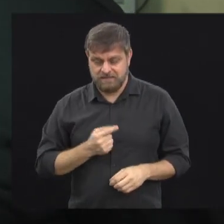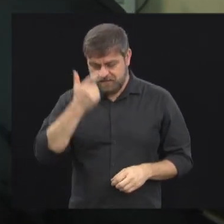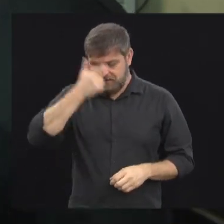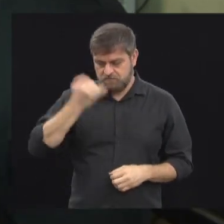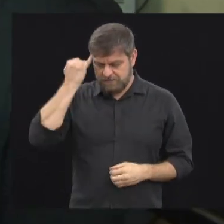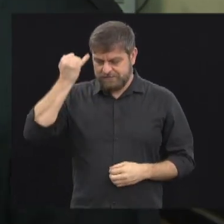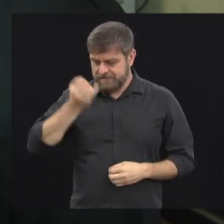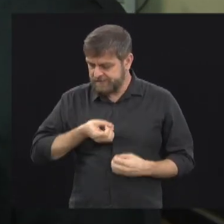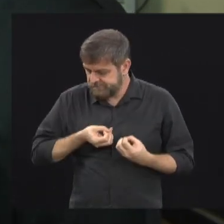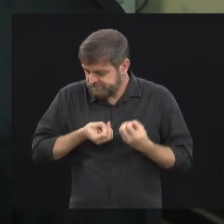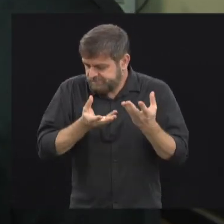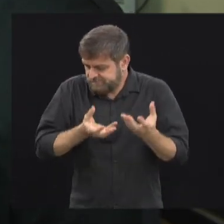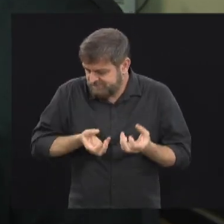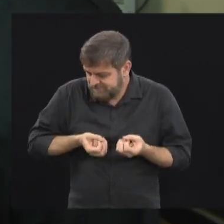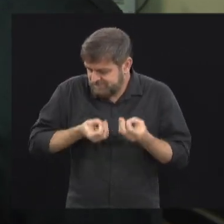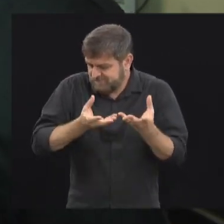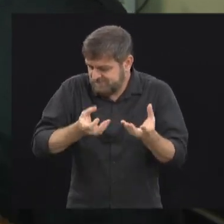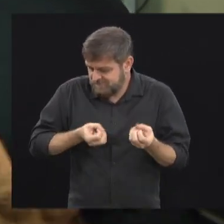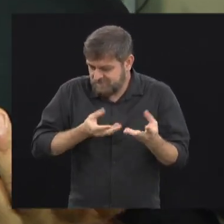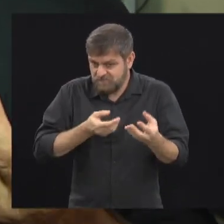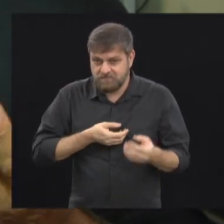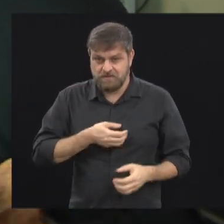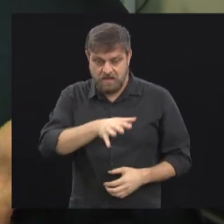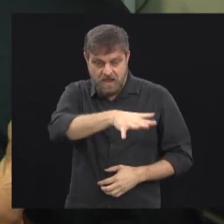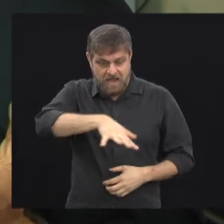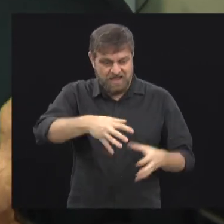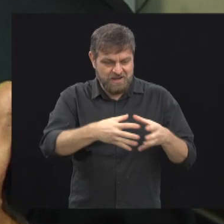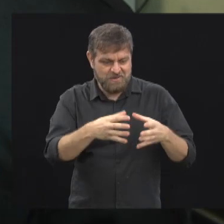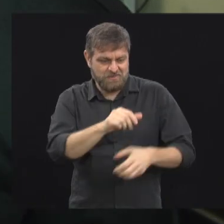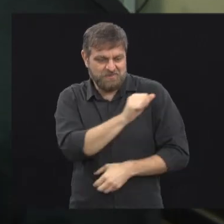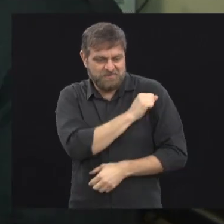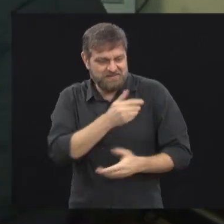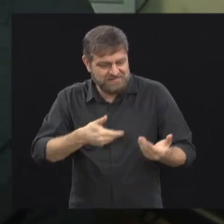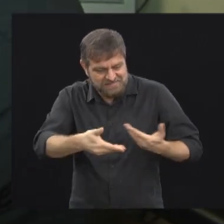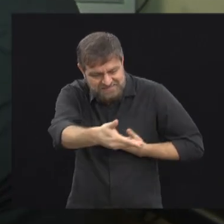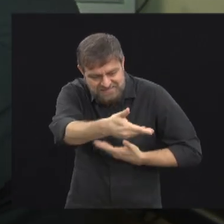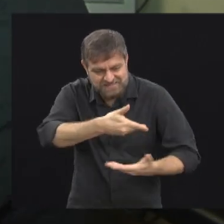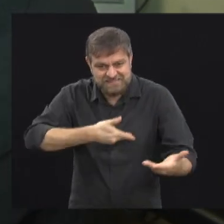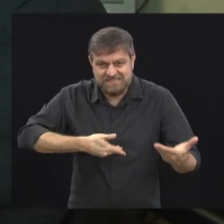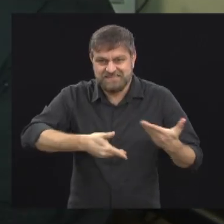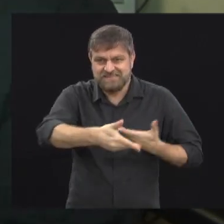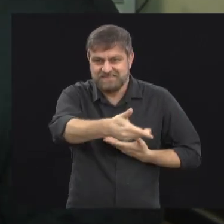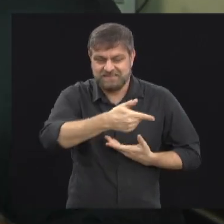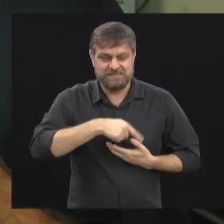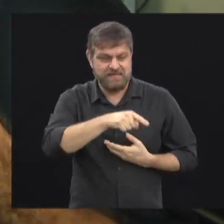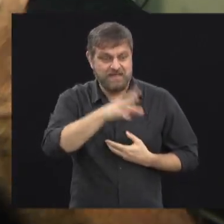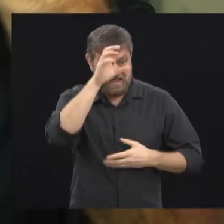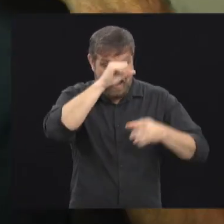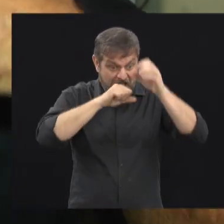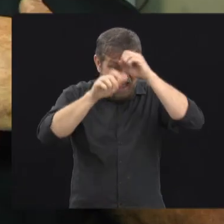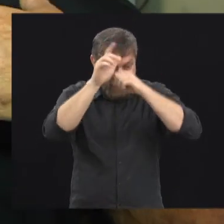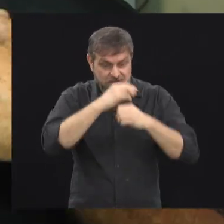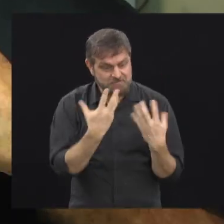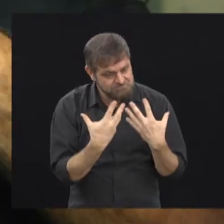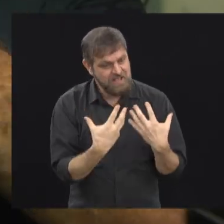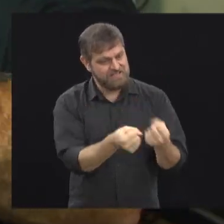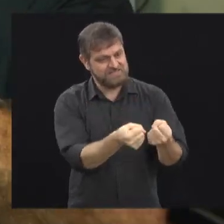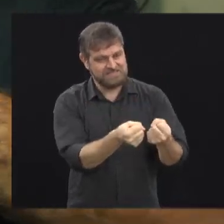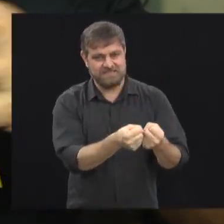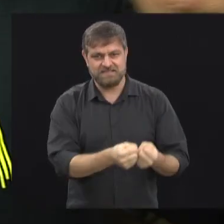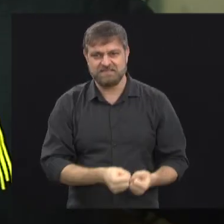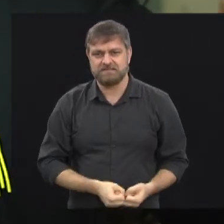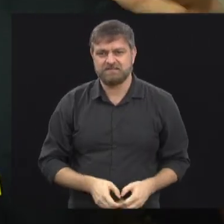compor e aí também compor, passar as músicas para eles aprovarem a música,